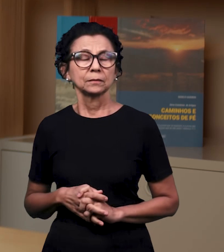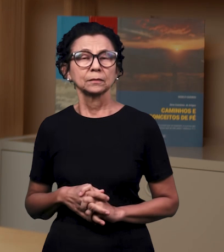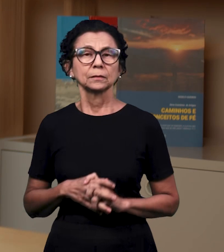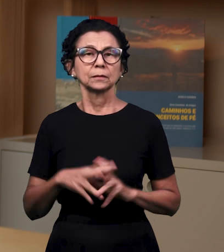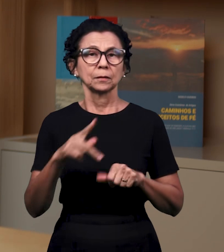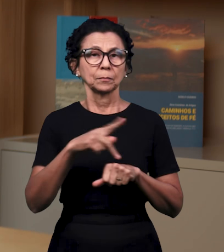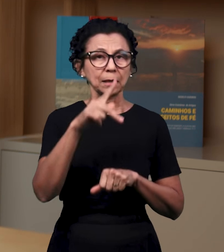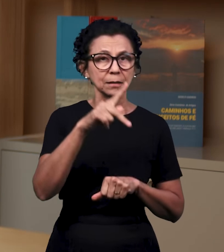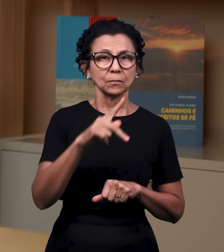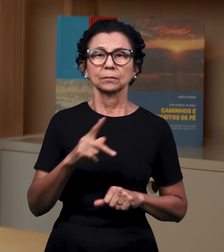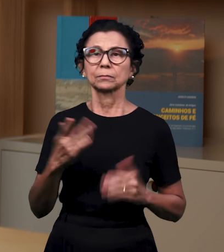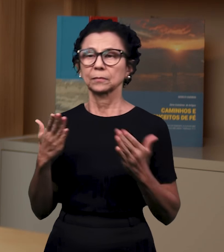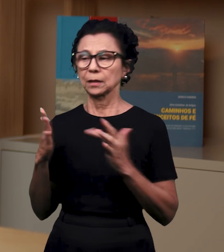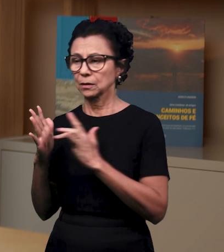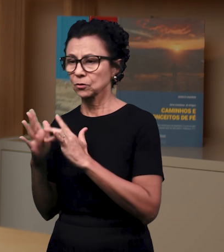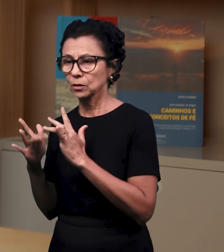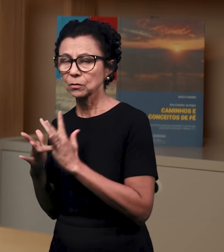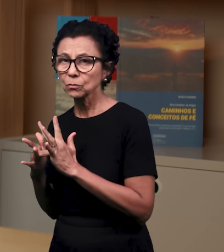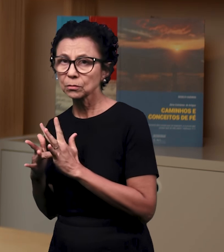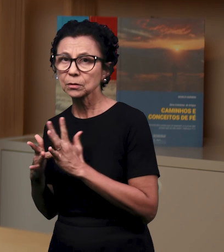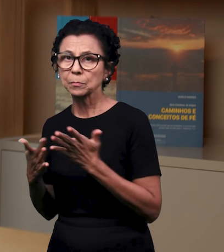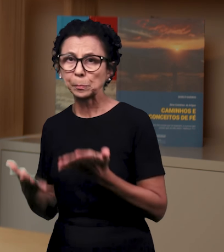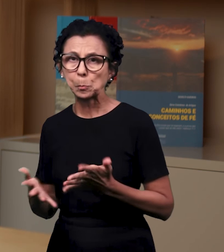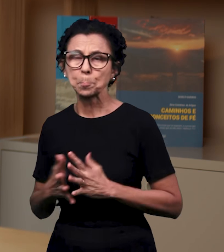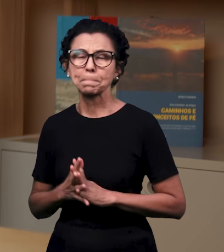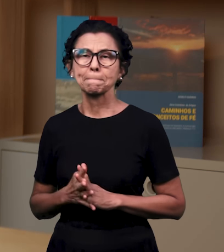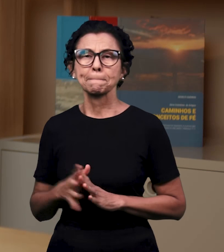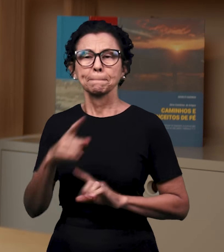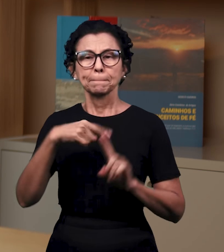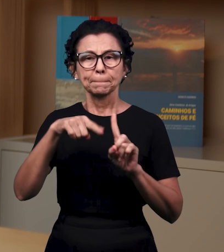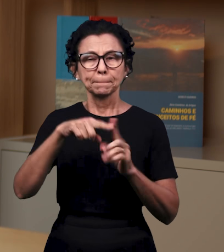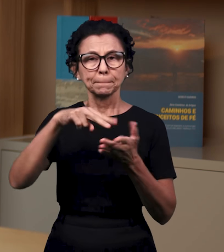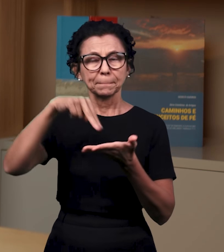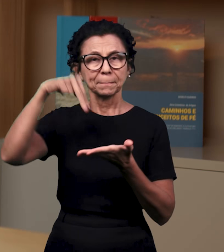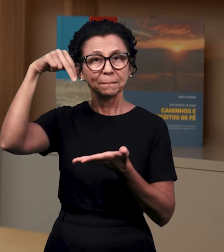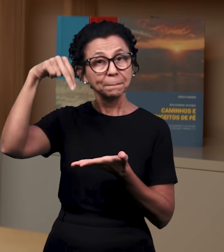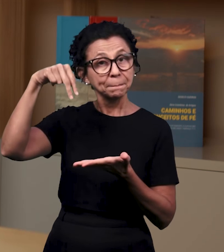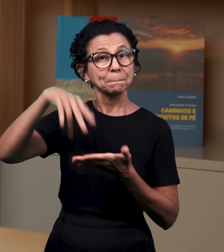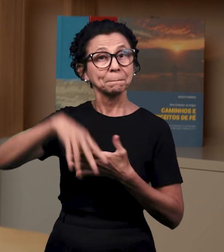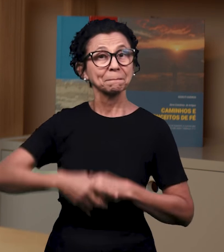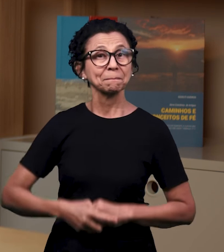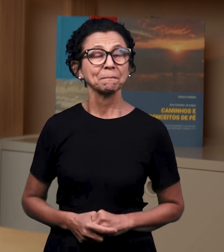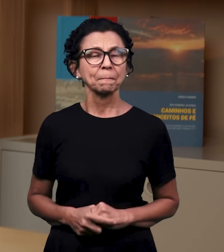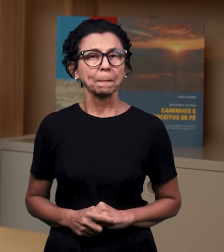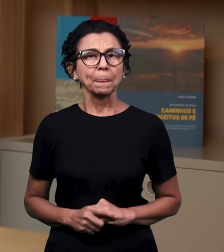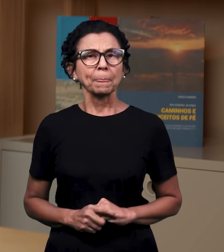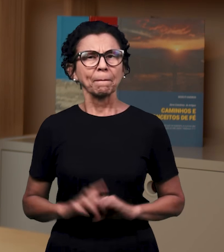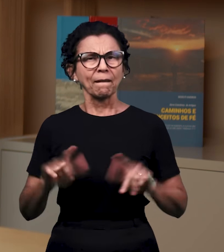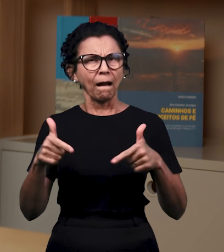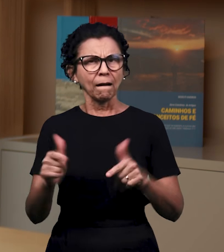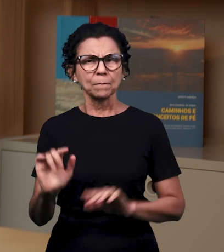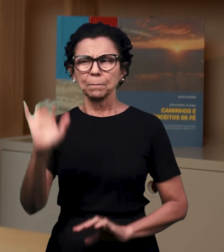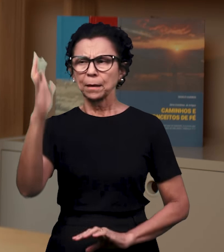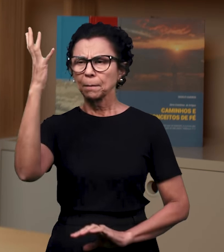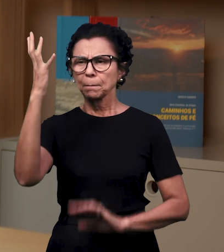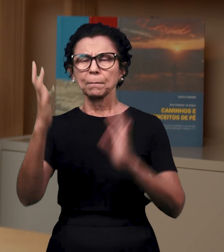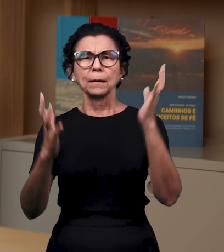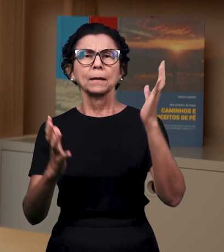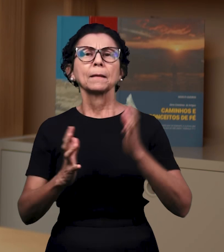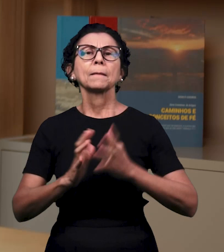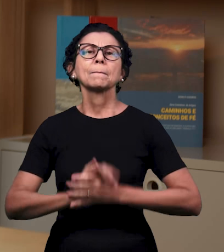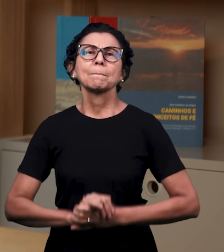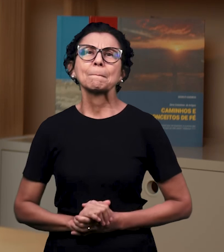nós, a primícia, né? Aquele que ressuscitou por nós, é aquele que opera sinais no nosso meio, é aquele que nos prepara